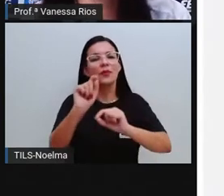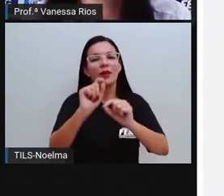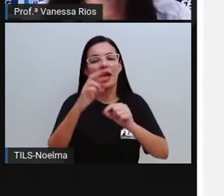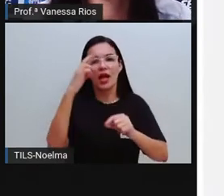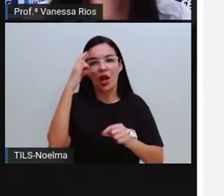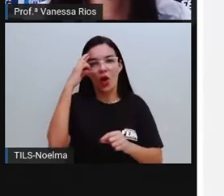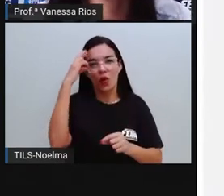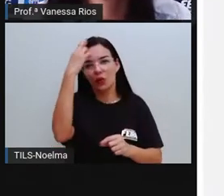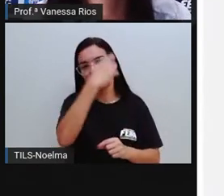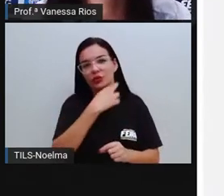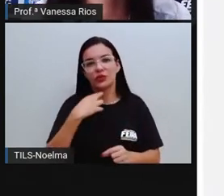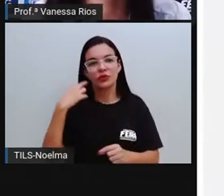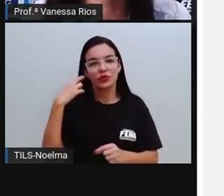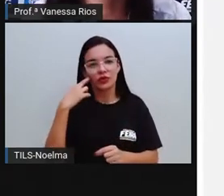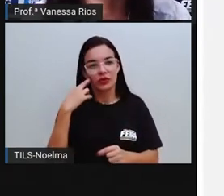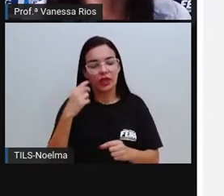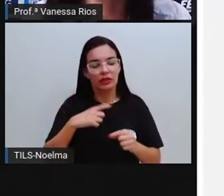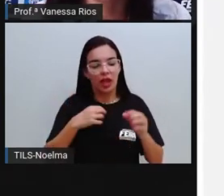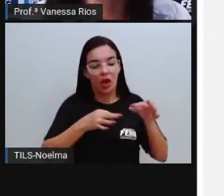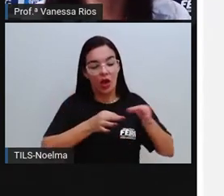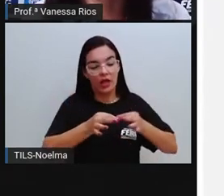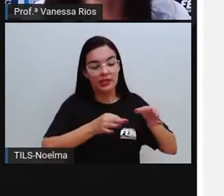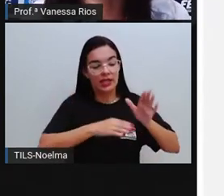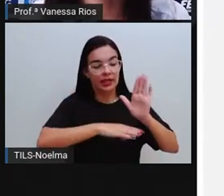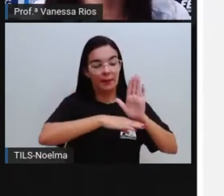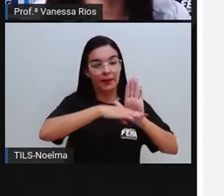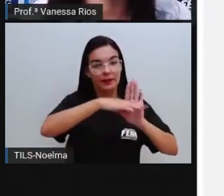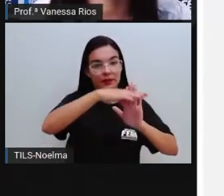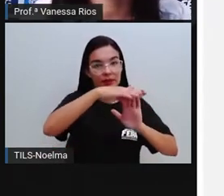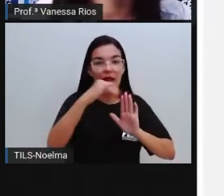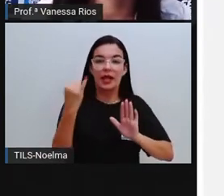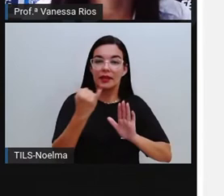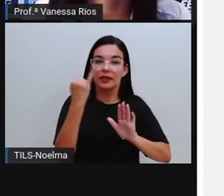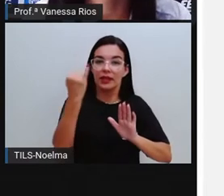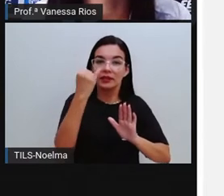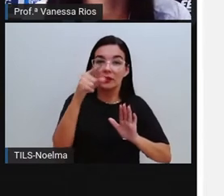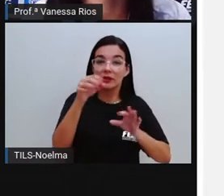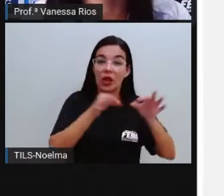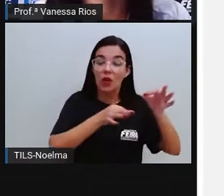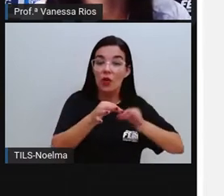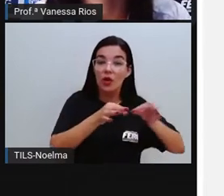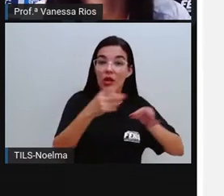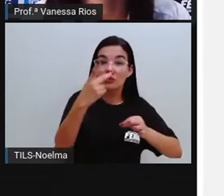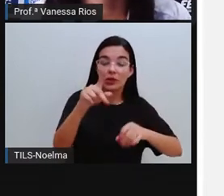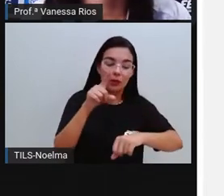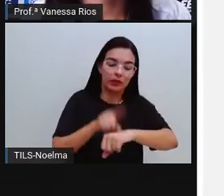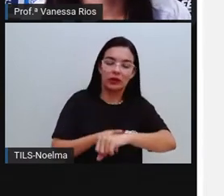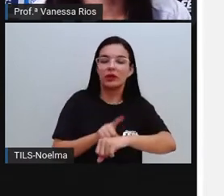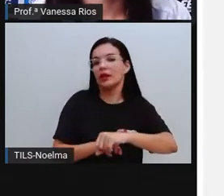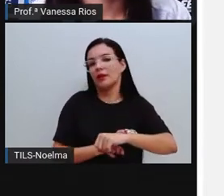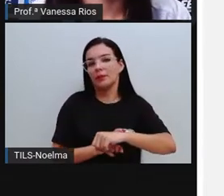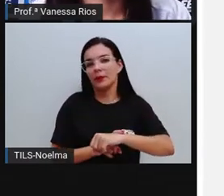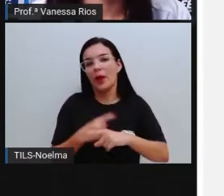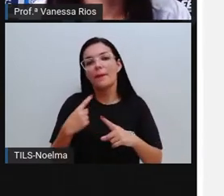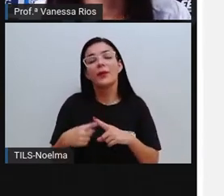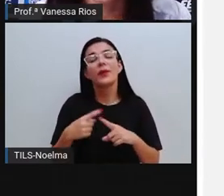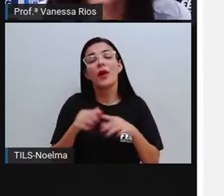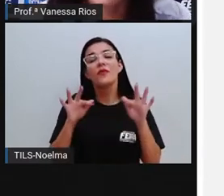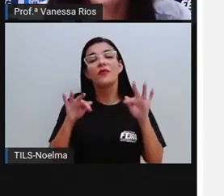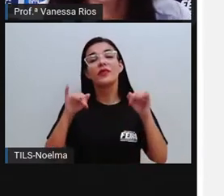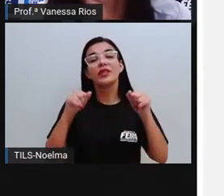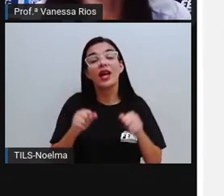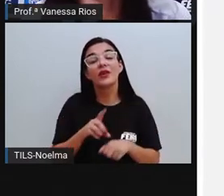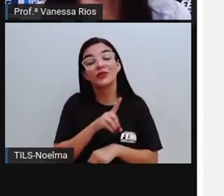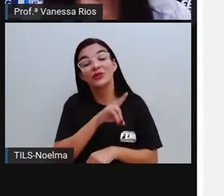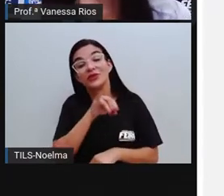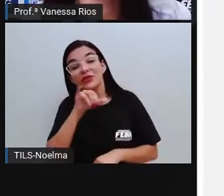forma planejada, né? É uma sugestão muito interessante para nos ajudar a organizar o nosso tempo, para que no final do dia, aí como